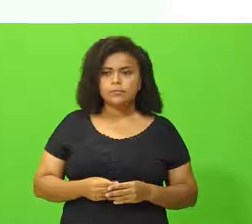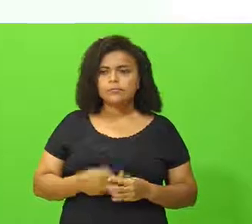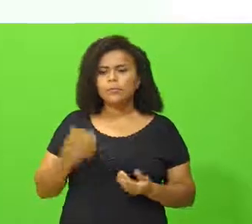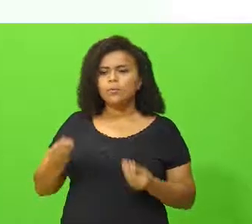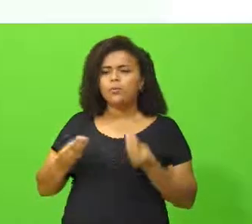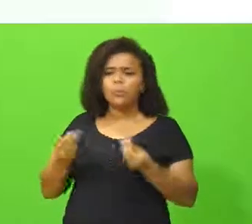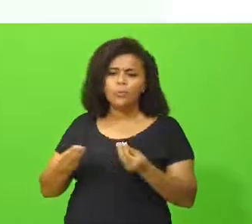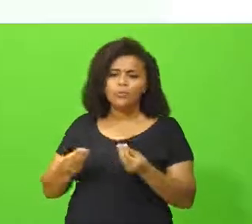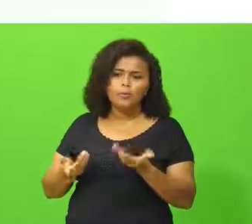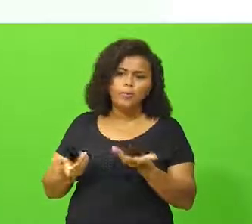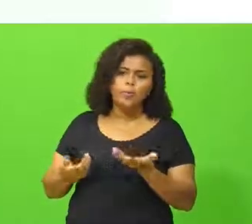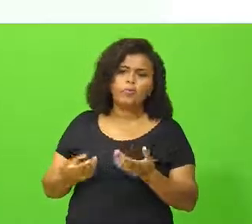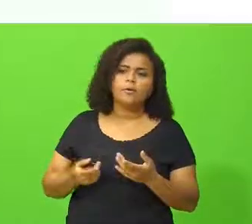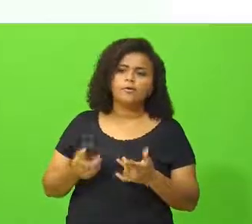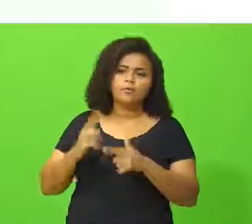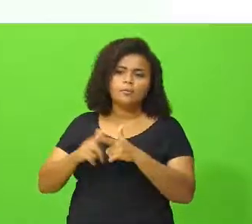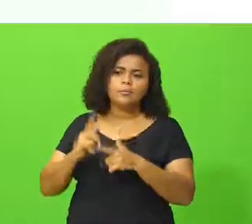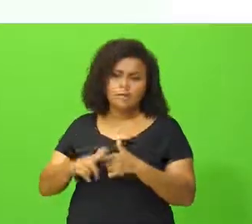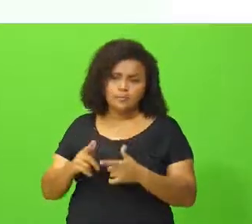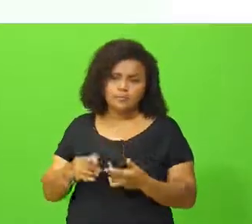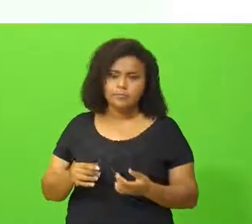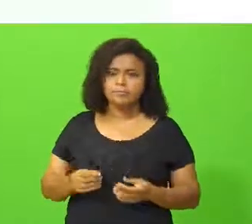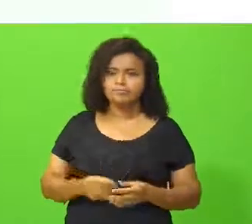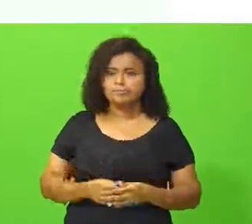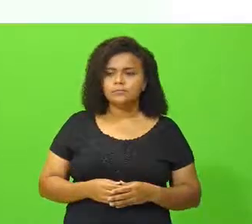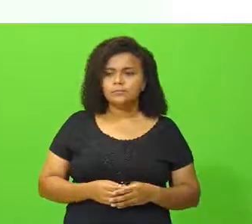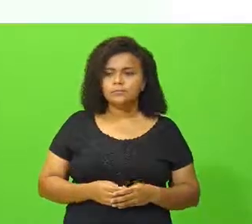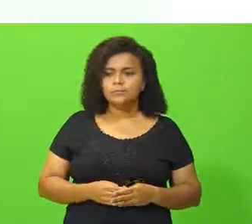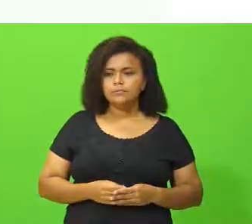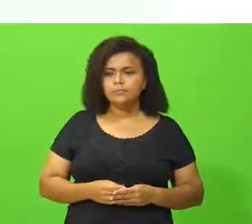que ele contribui para a degradação.